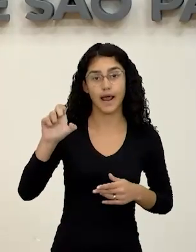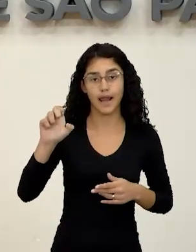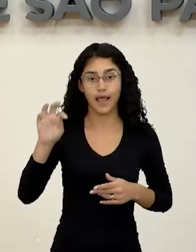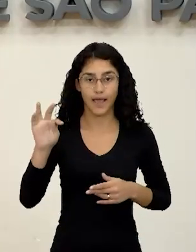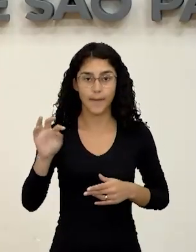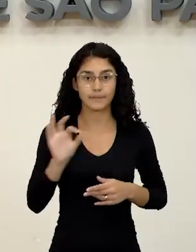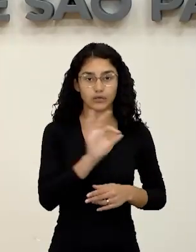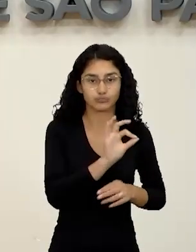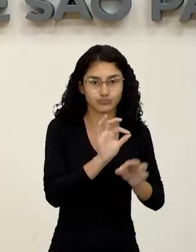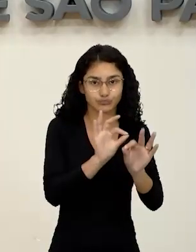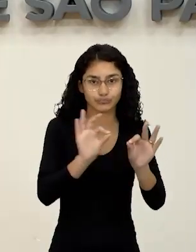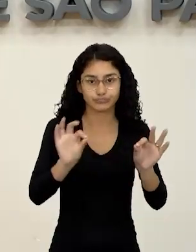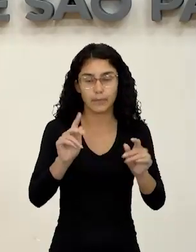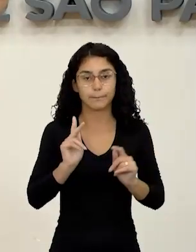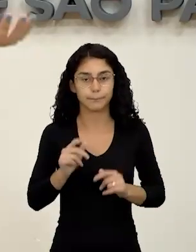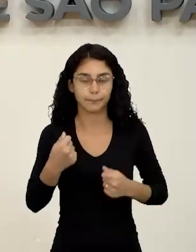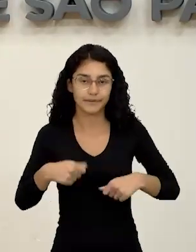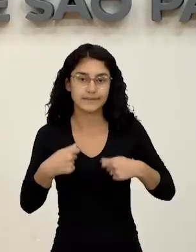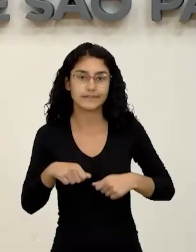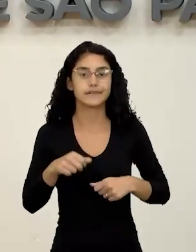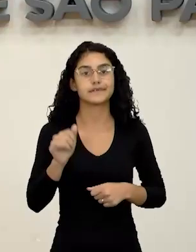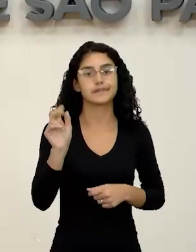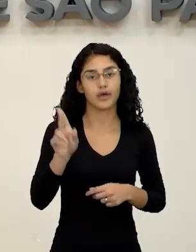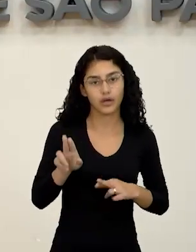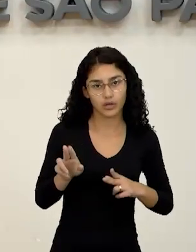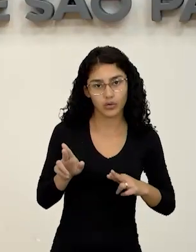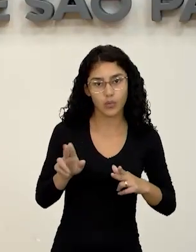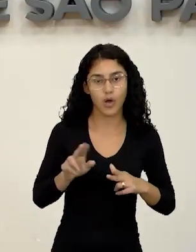risca. Agora, se eu não seguir a risca, eu tenho que